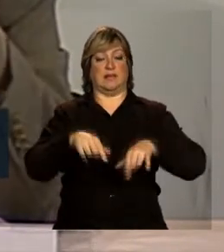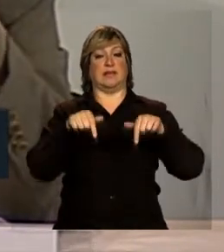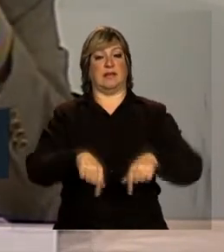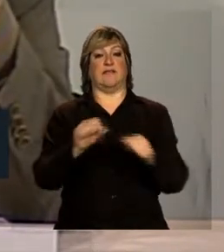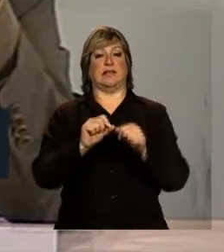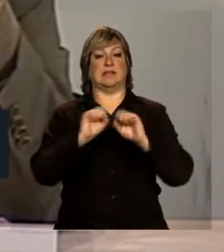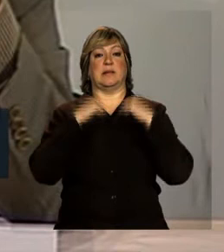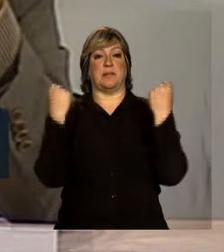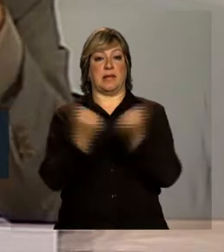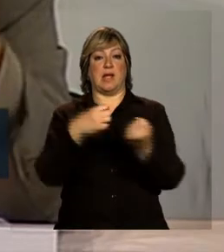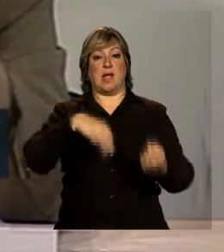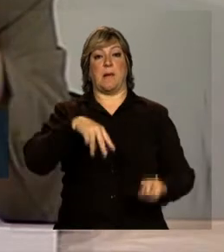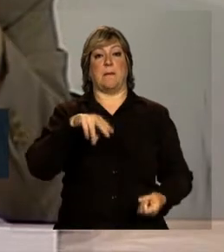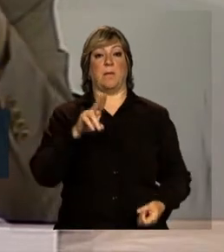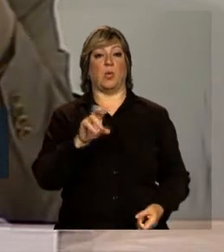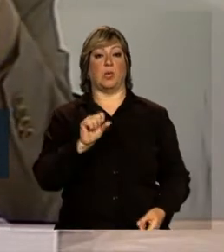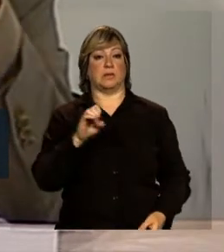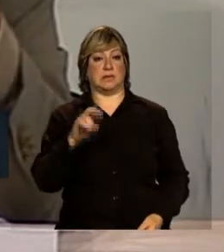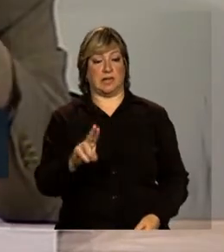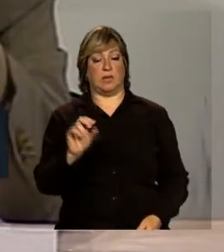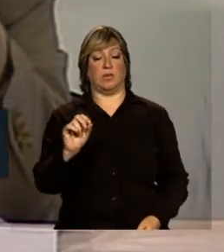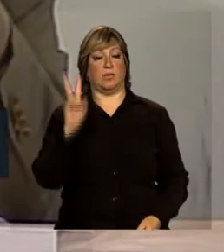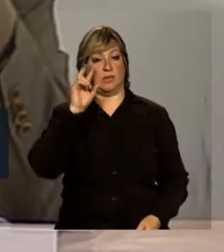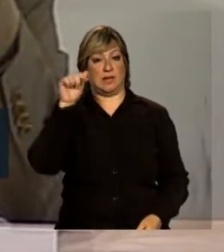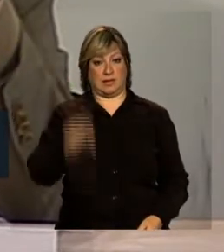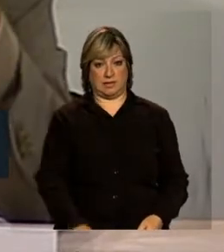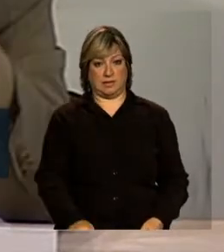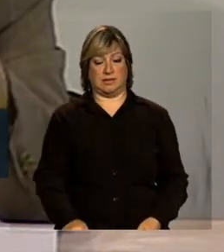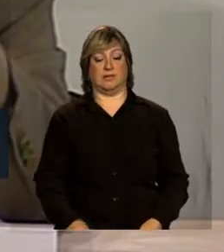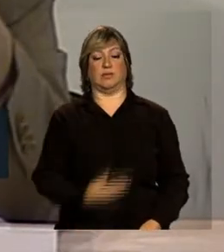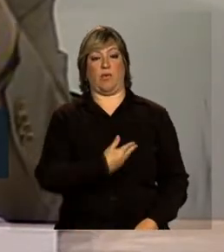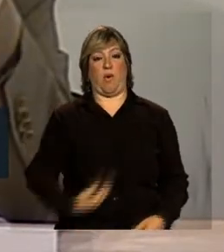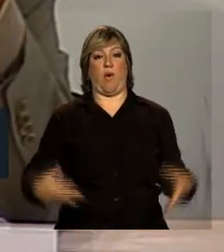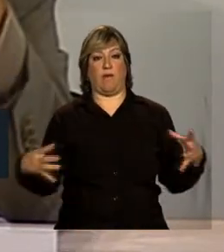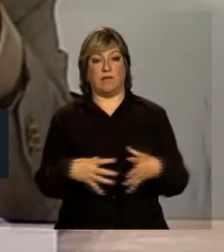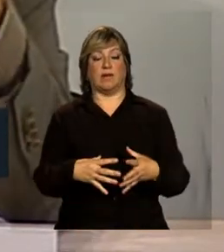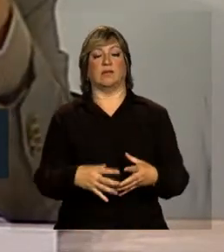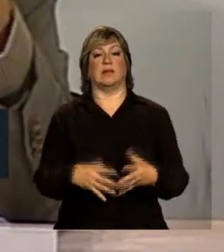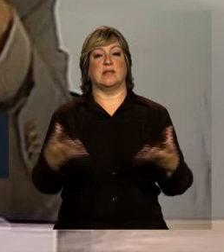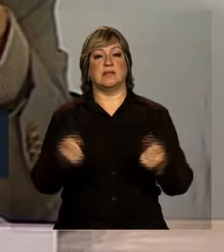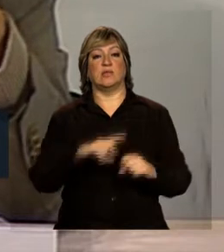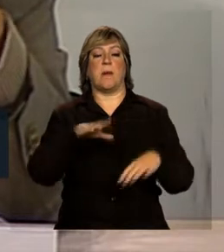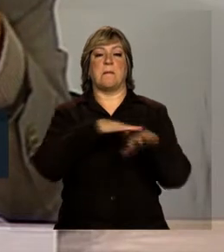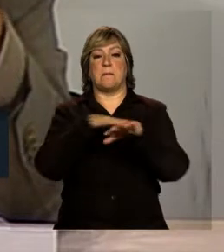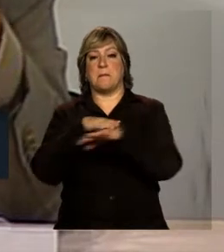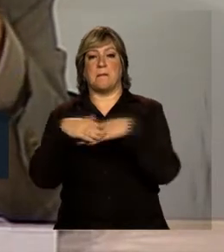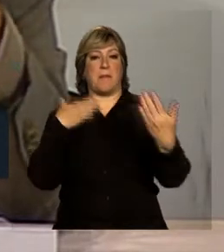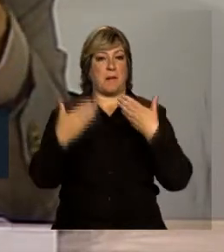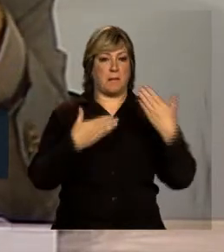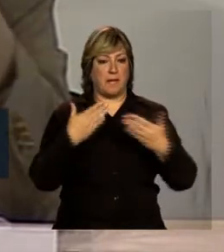receber a reflexão, a elaboração, a crítica, a construção ou